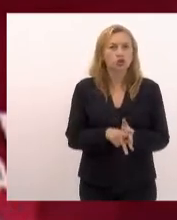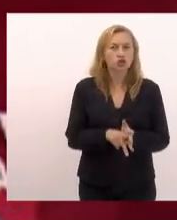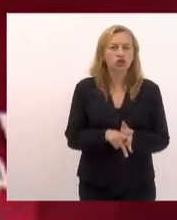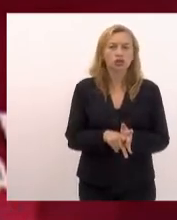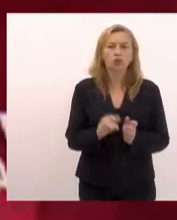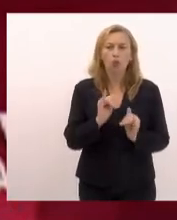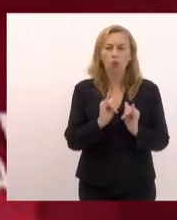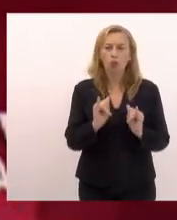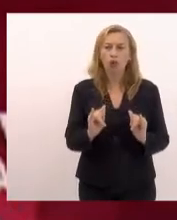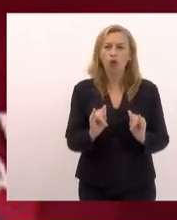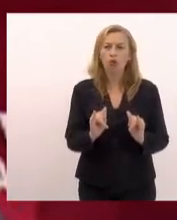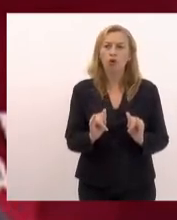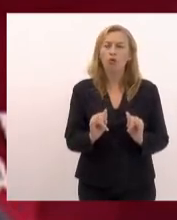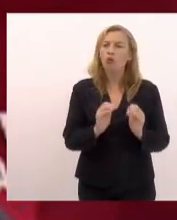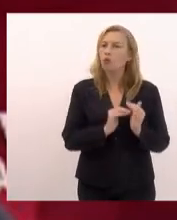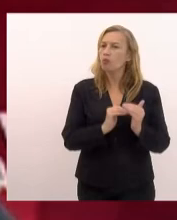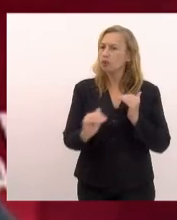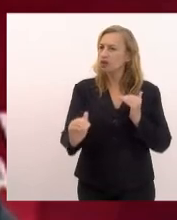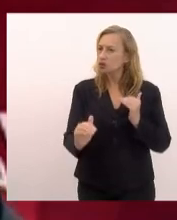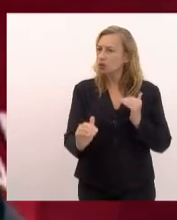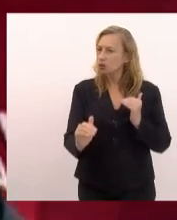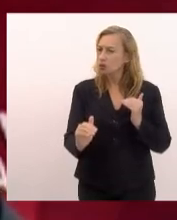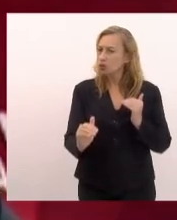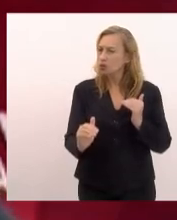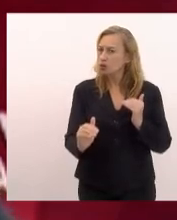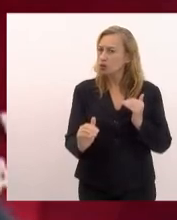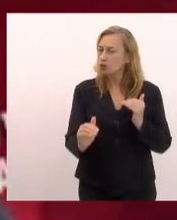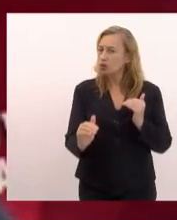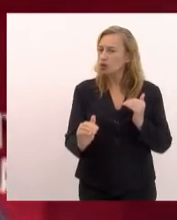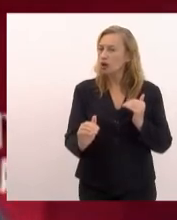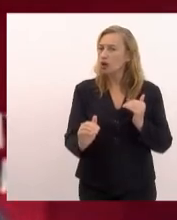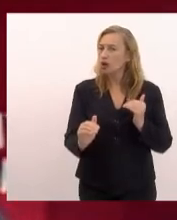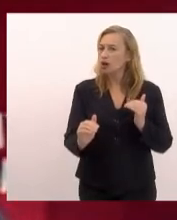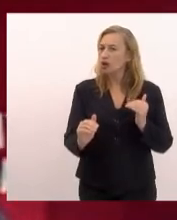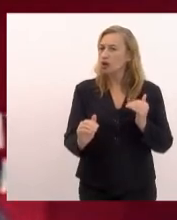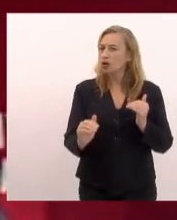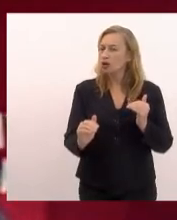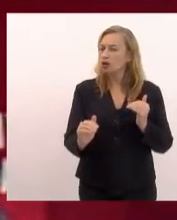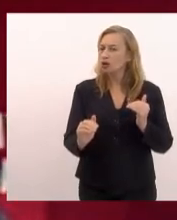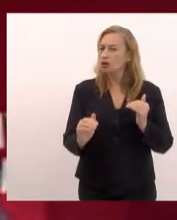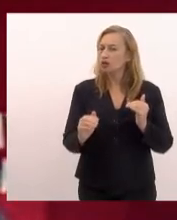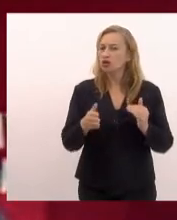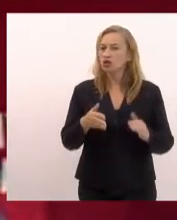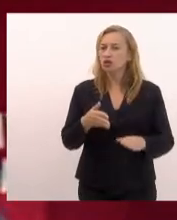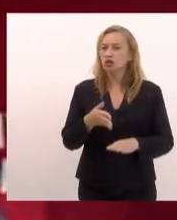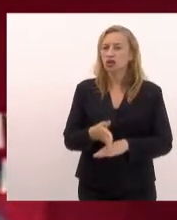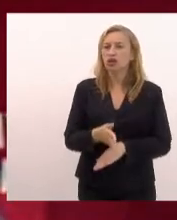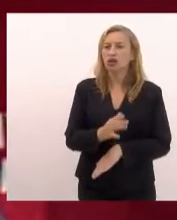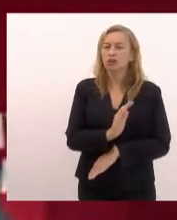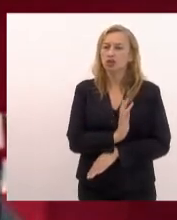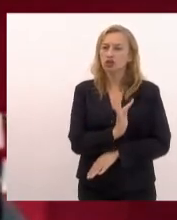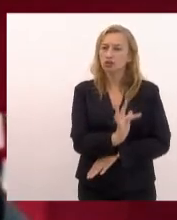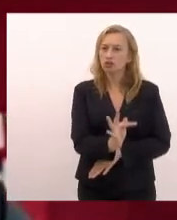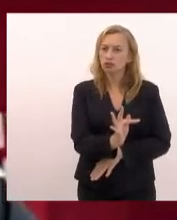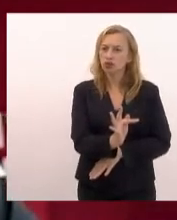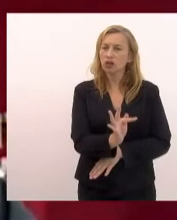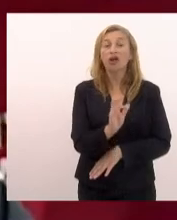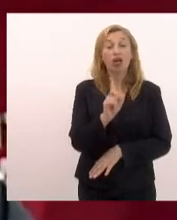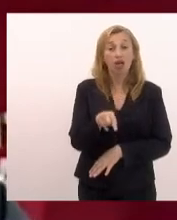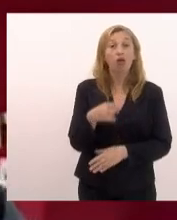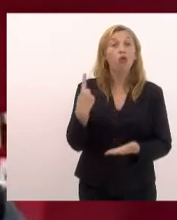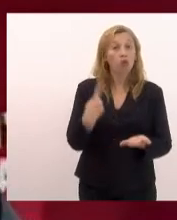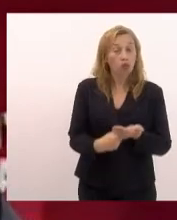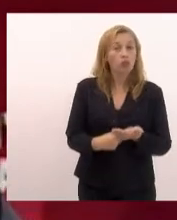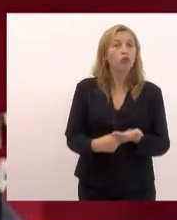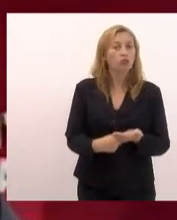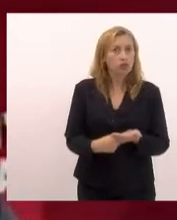informa que o metrô de superfície cortará a Baixada Fluminense, né? E é um compromisso,